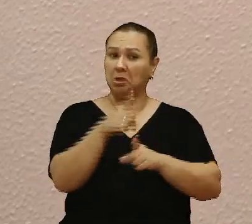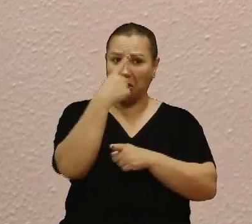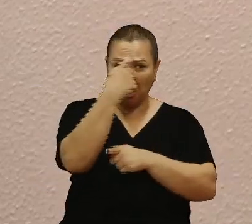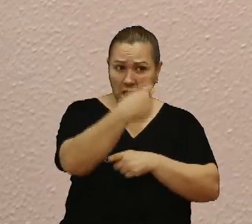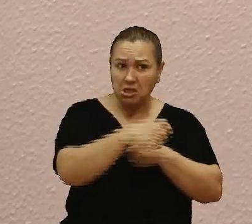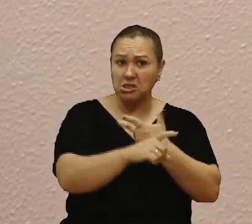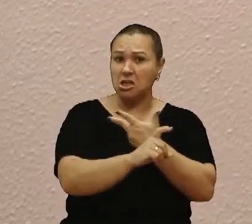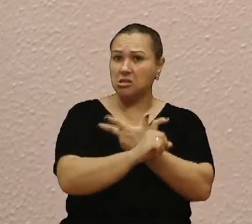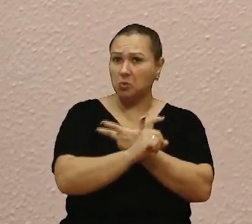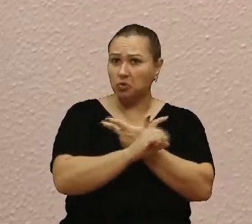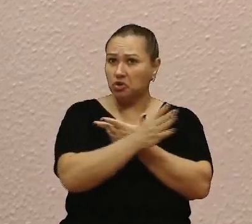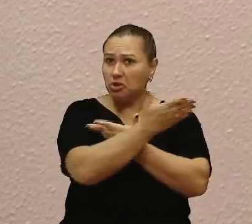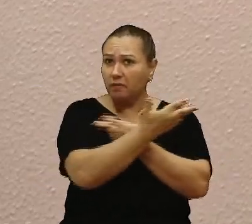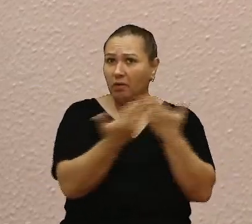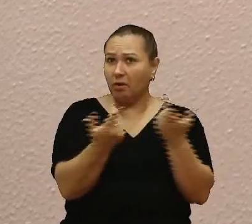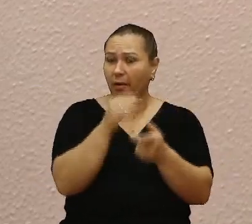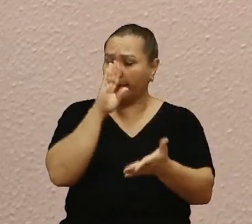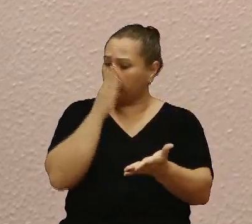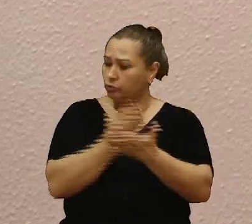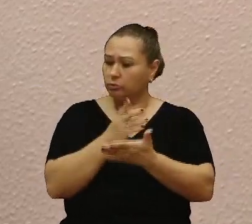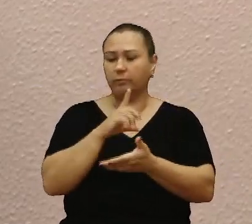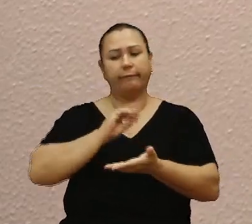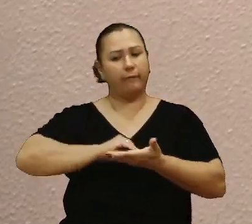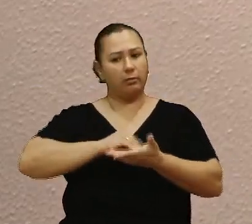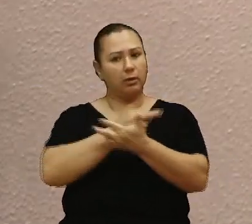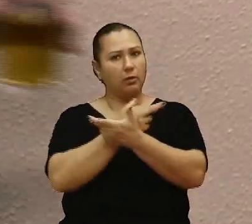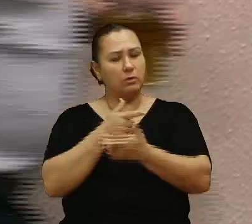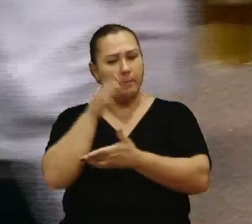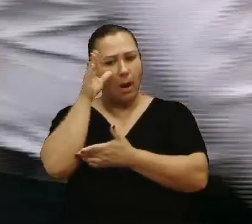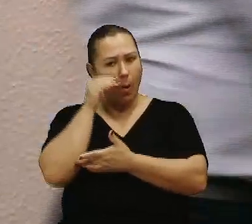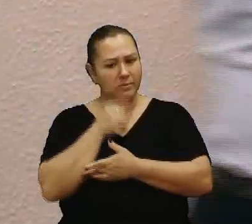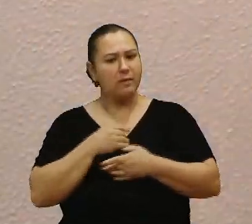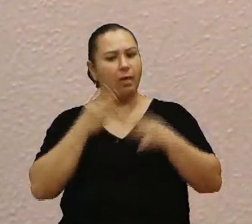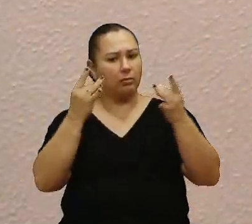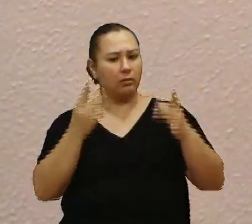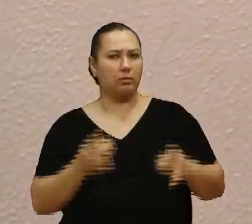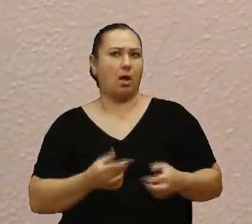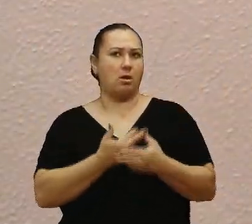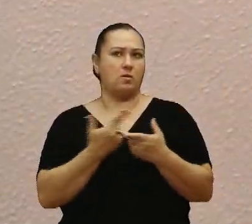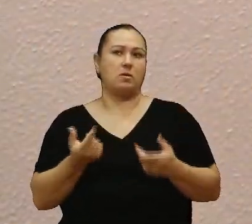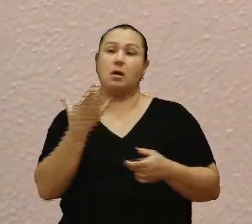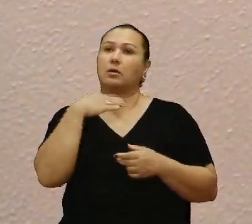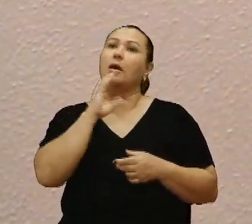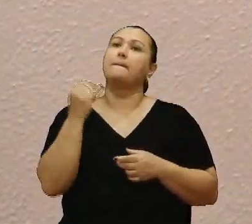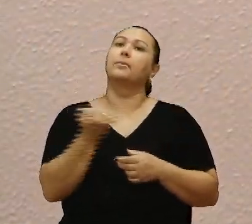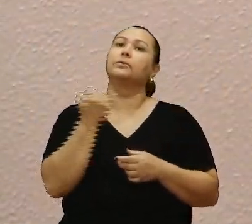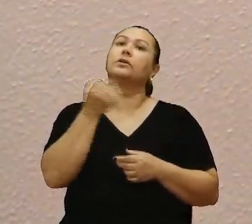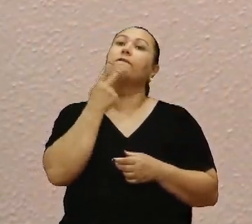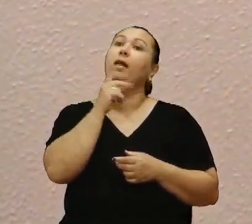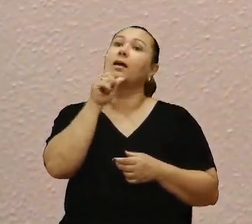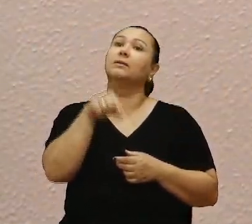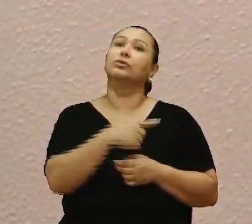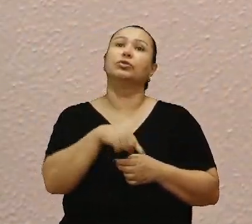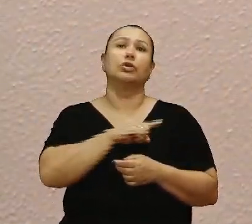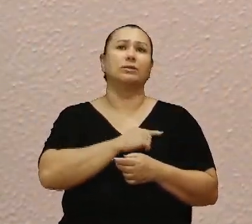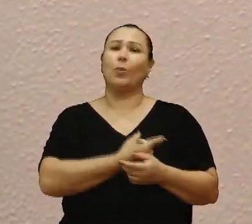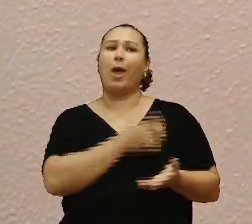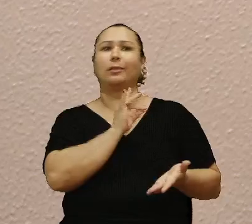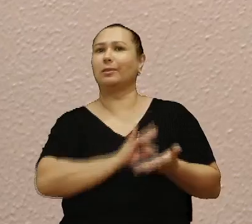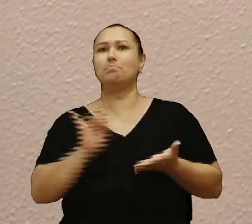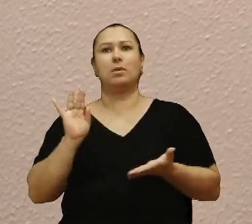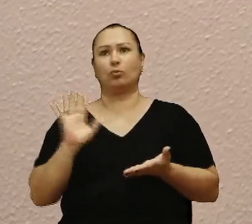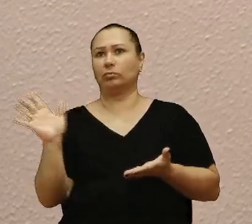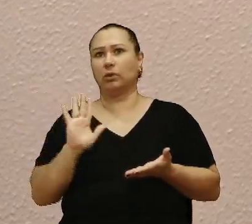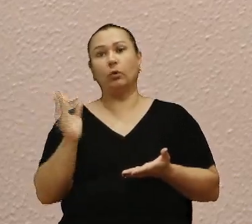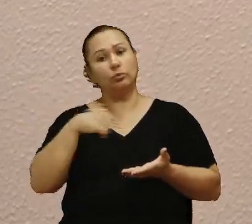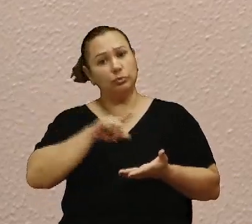mais quando a gente acredita que tem lacunas importantes que precisam ser observadas. Então, acho relevante falar isso, né? Que nós não somos inimigos, pelo contrário,